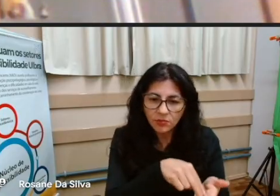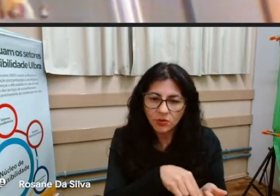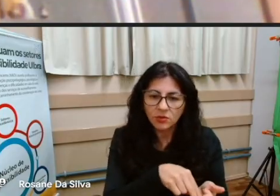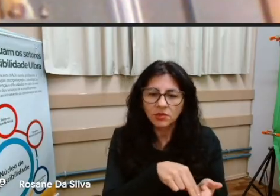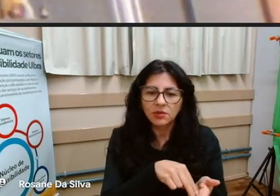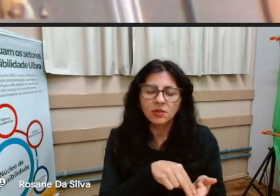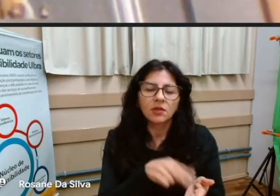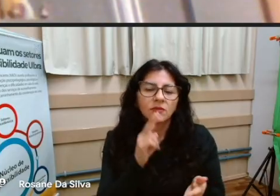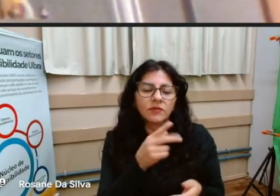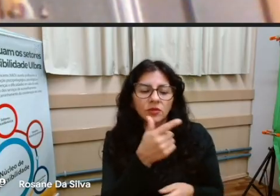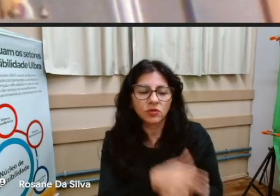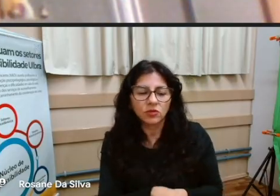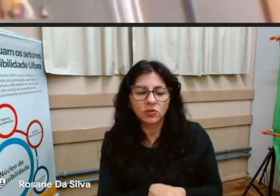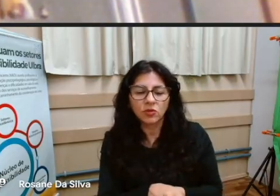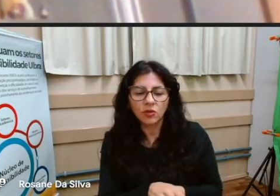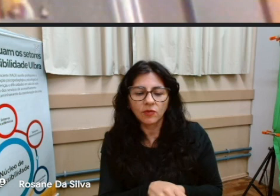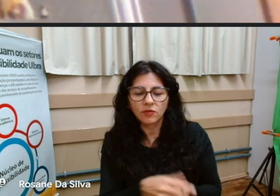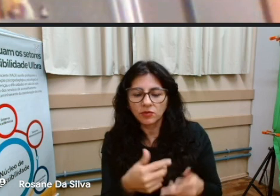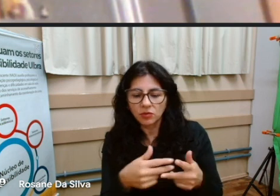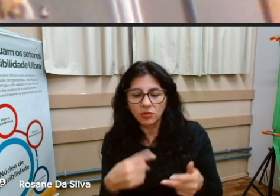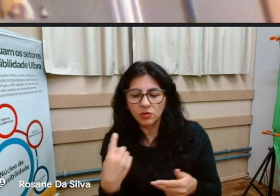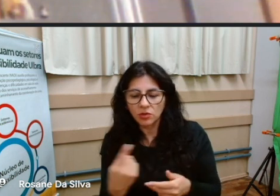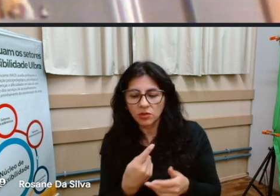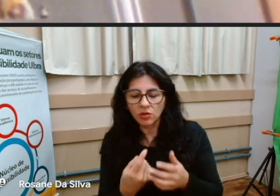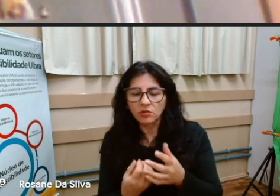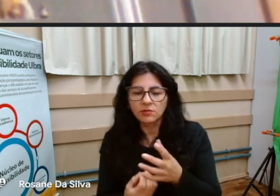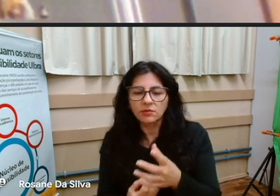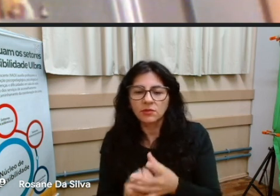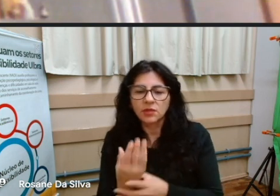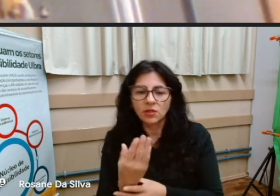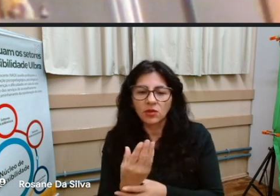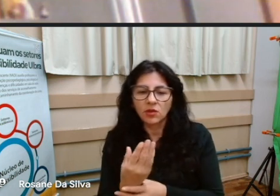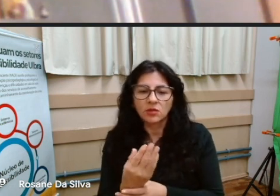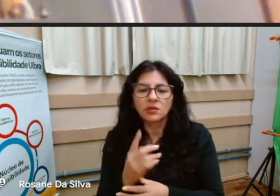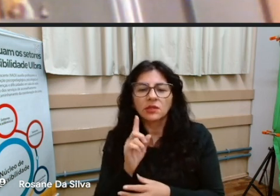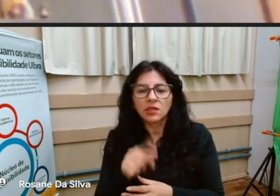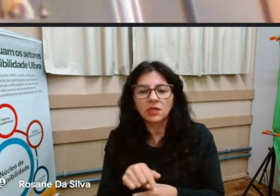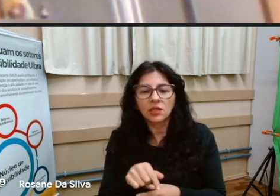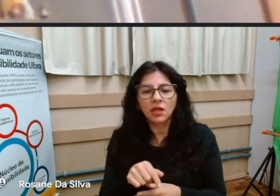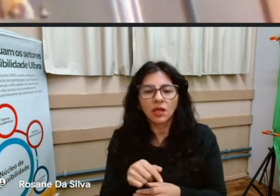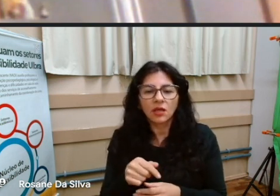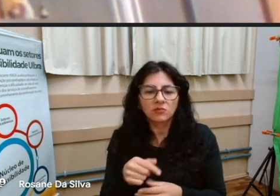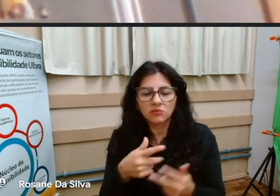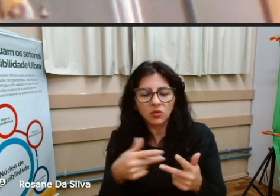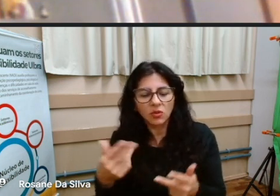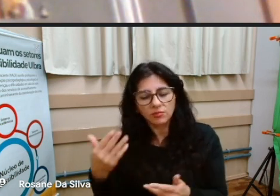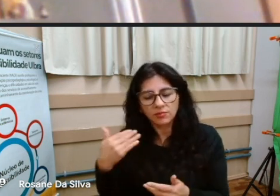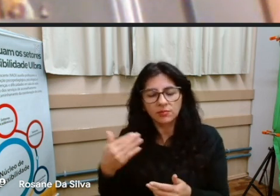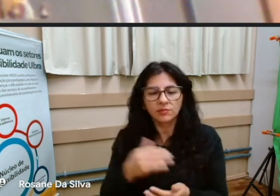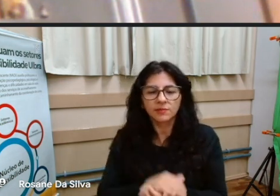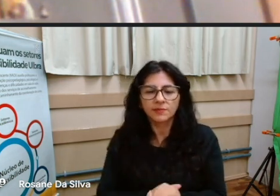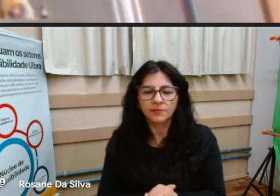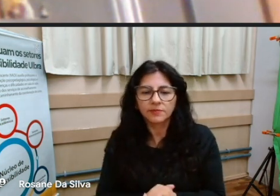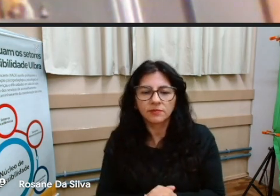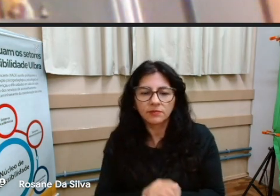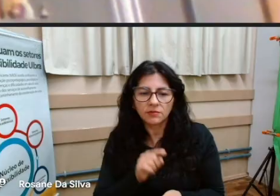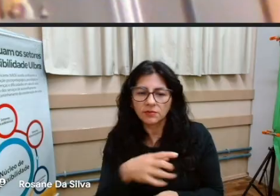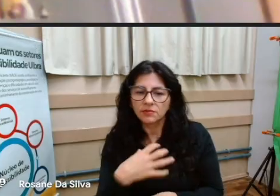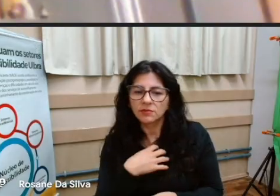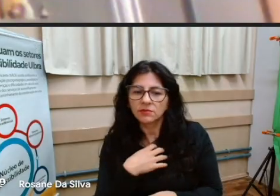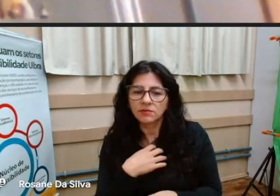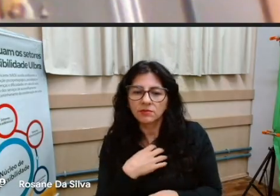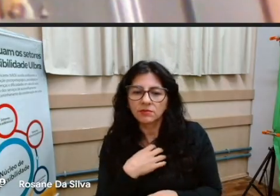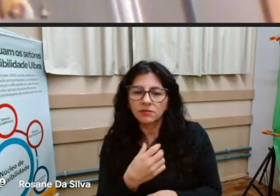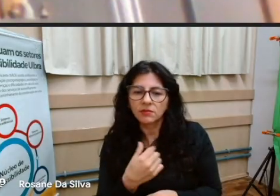posições de poder que a gente acaba criando eh e que se tornam hegemônicas nesse sentido eu acho que é